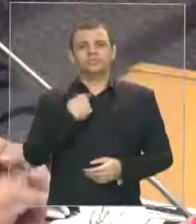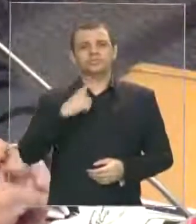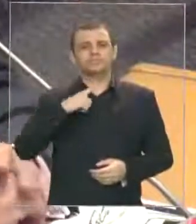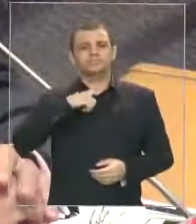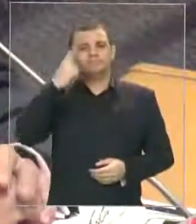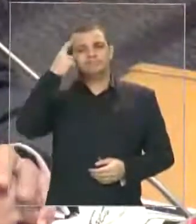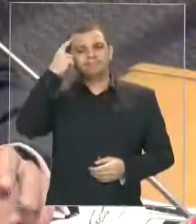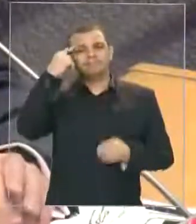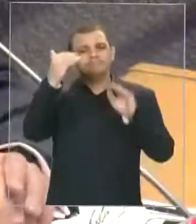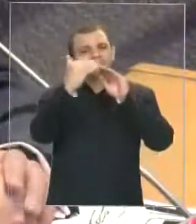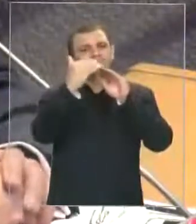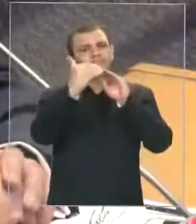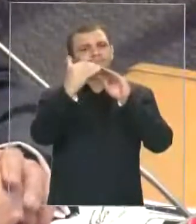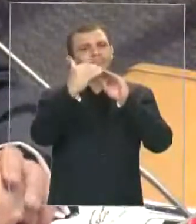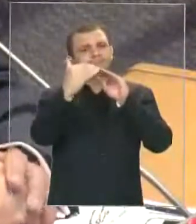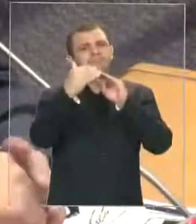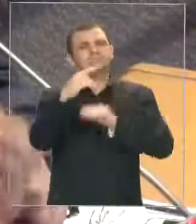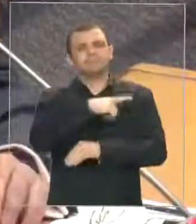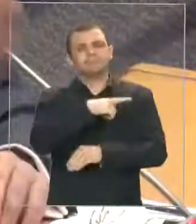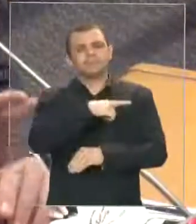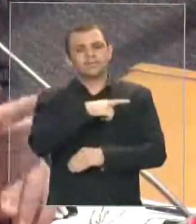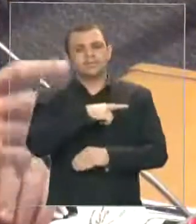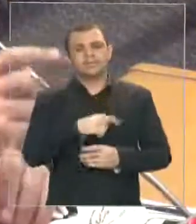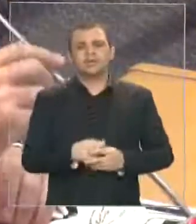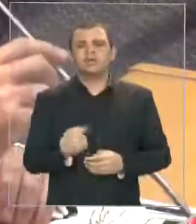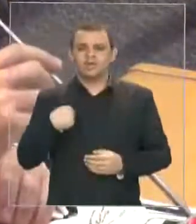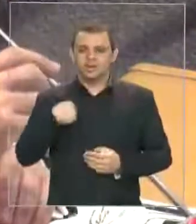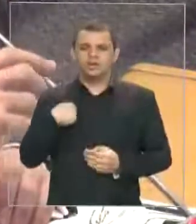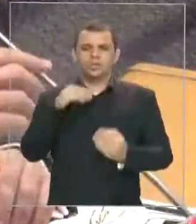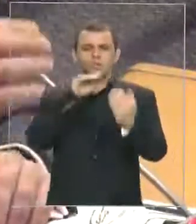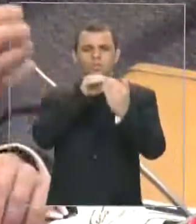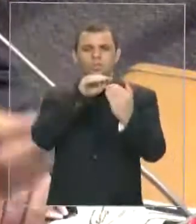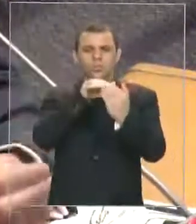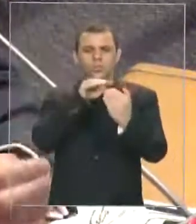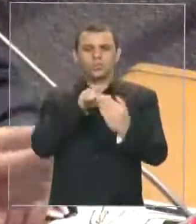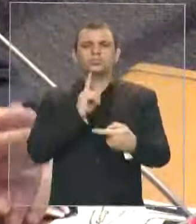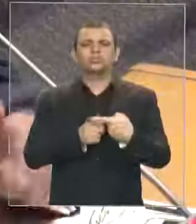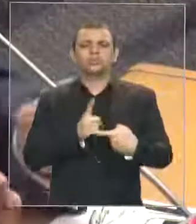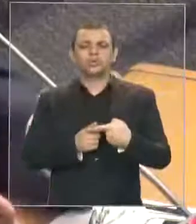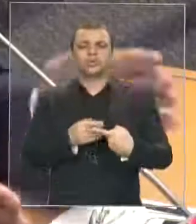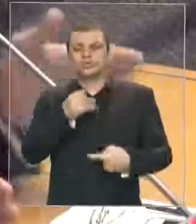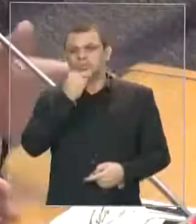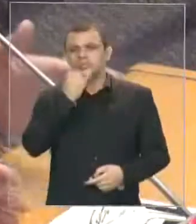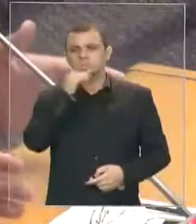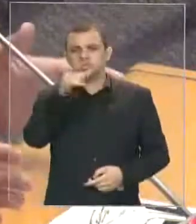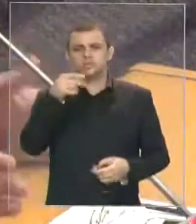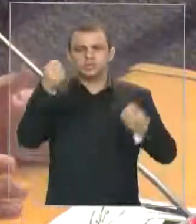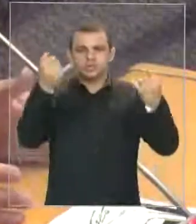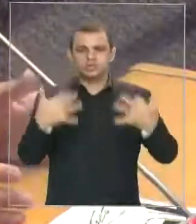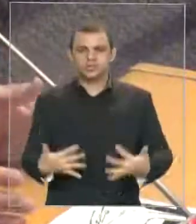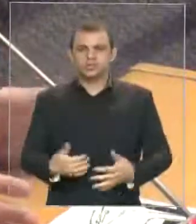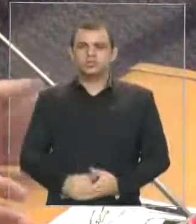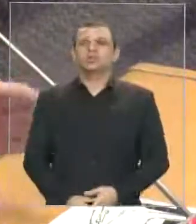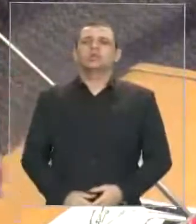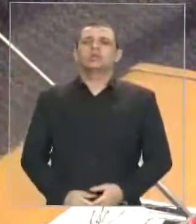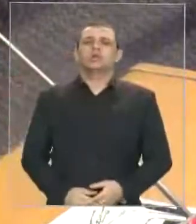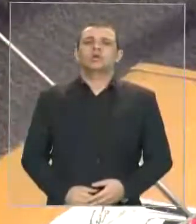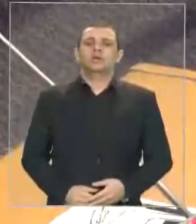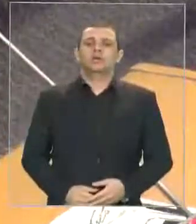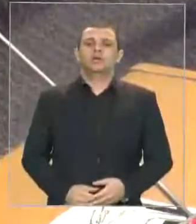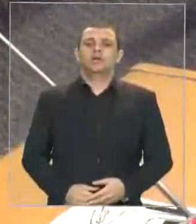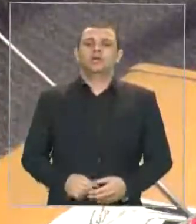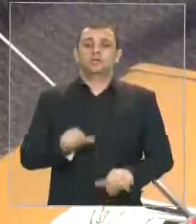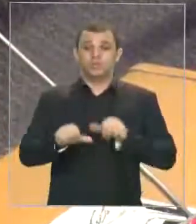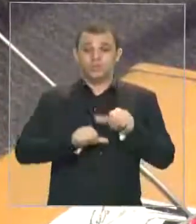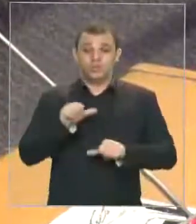muito parecido, muito alinhado. Concordo com Vossa Excelência no que diz, quando diz que a reforma política é a mãe de